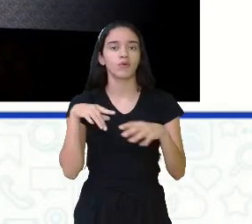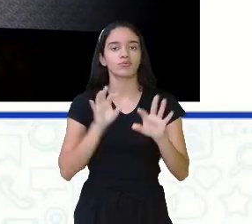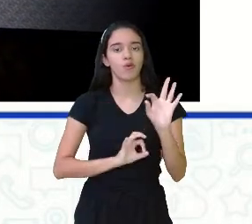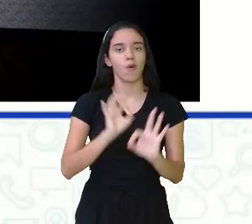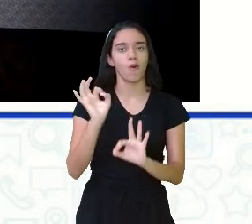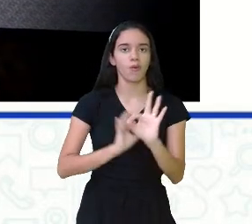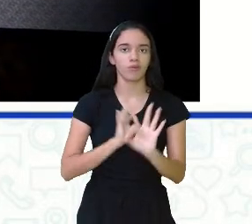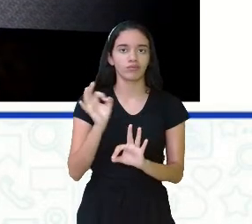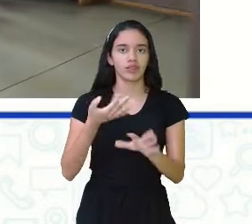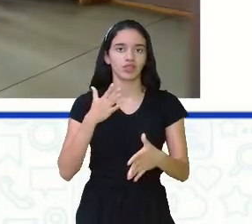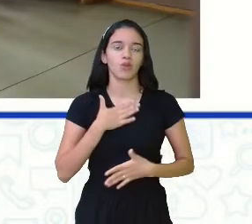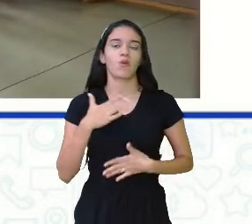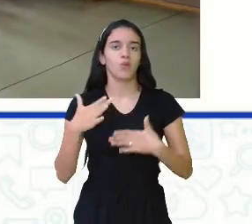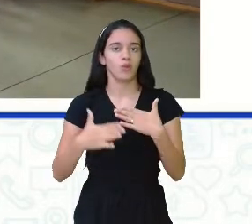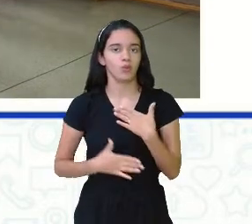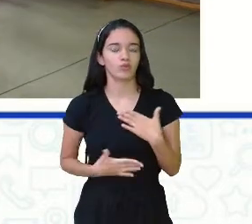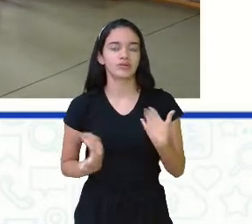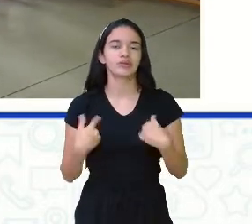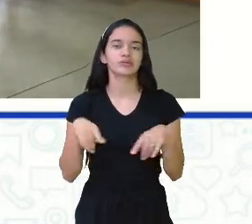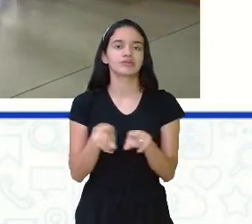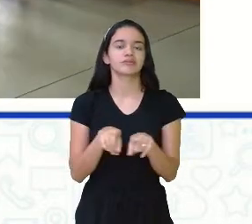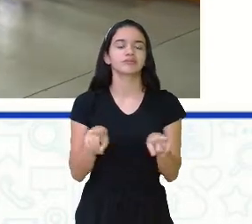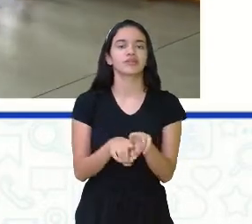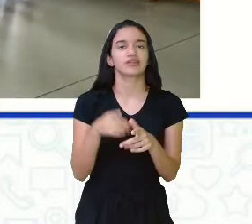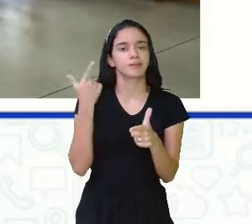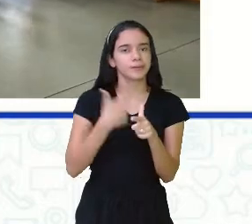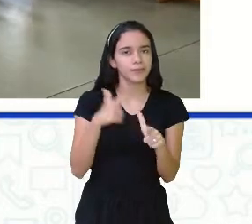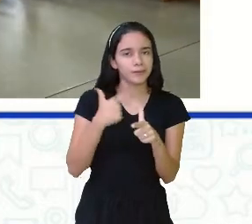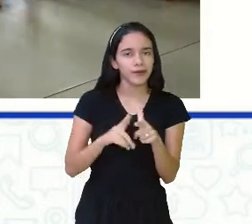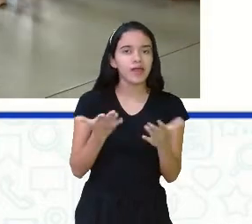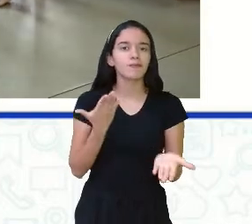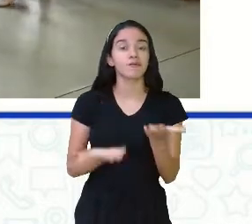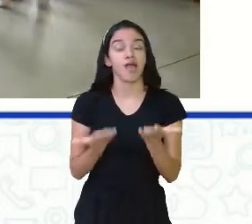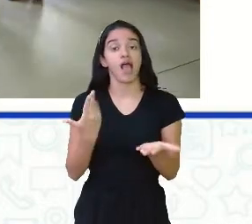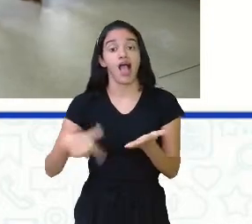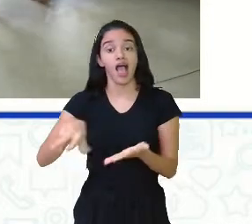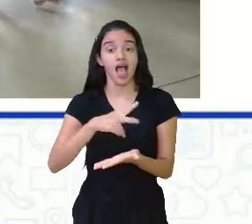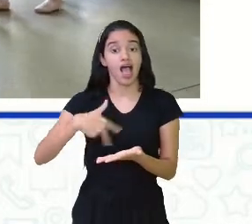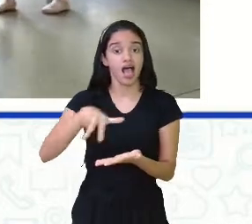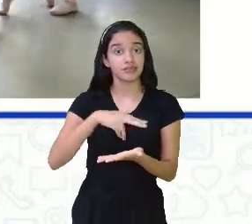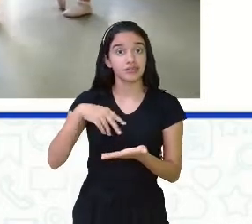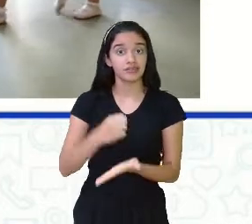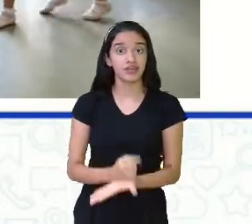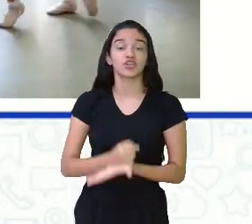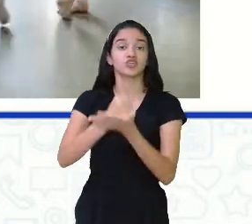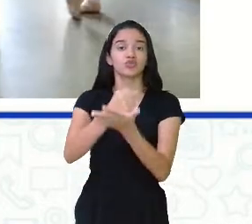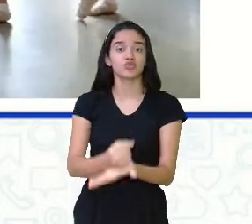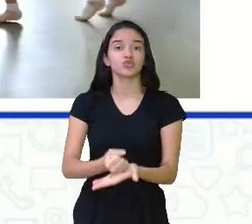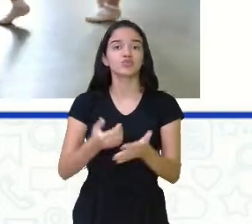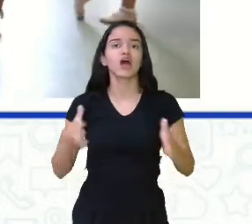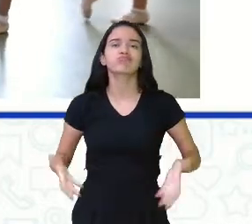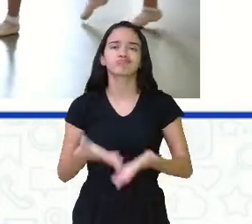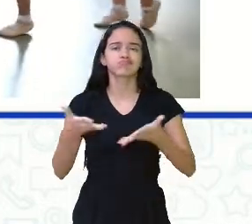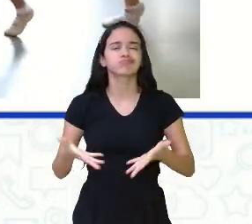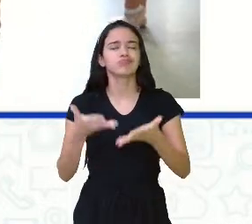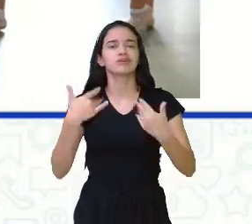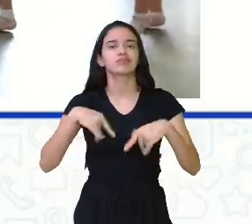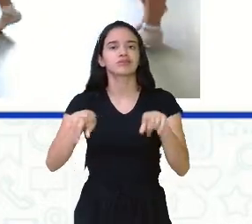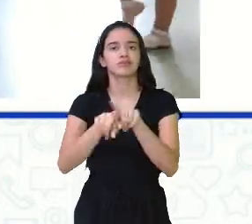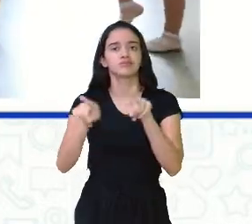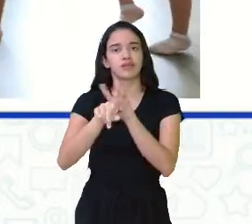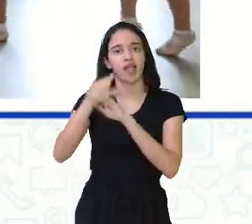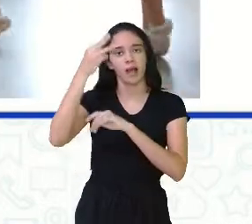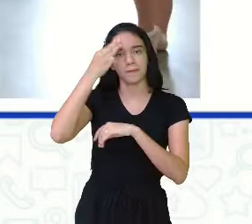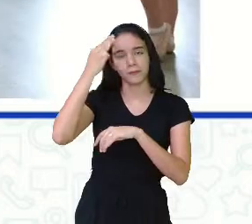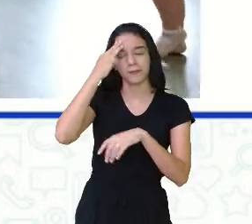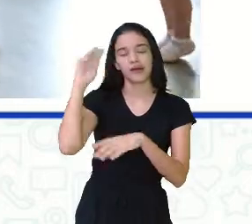no corpo, né? Tem problema de equilíbrio, então a dança ajuda, estimula a memória e a coordenação motora,